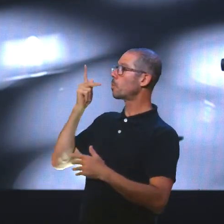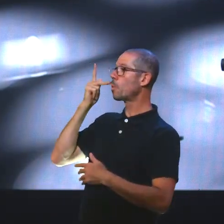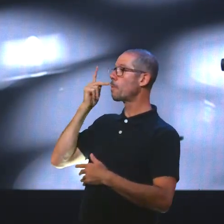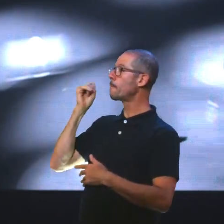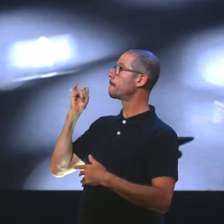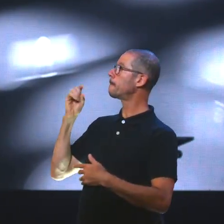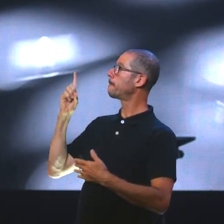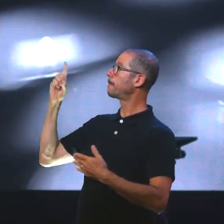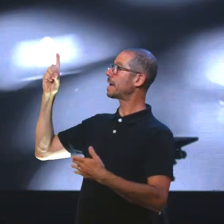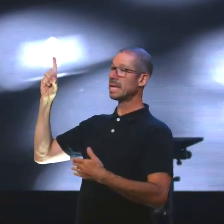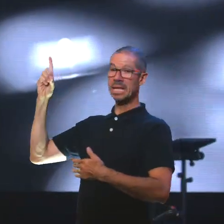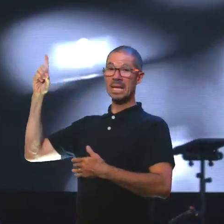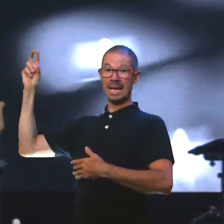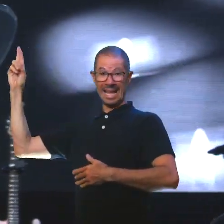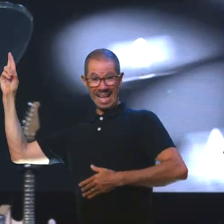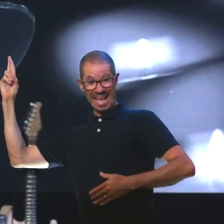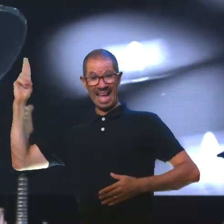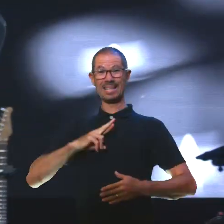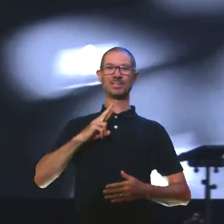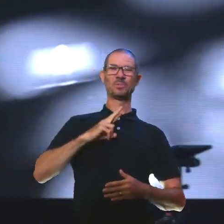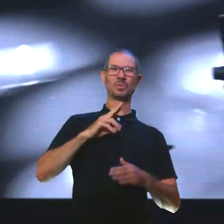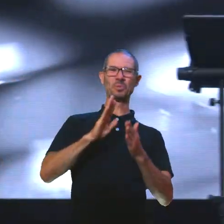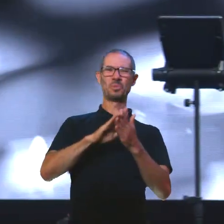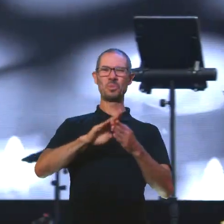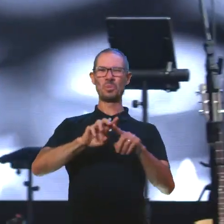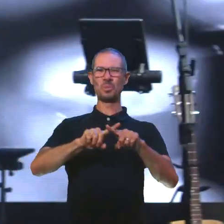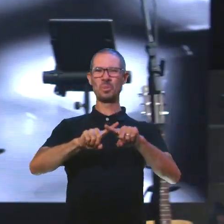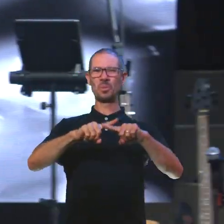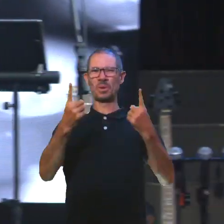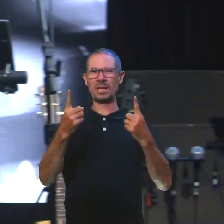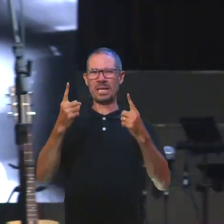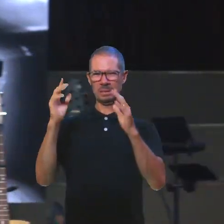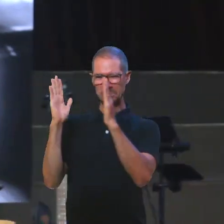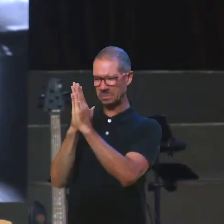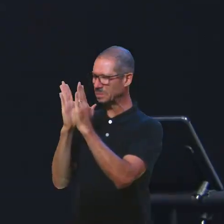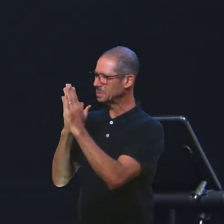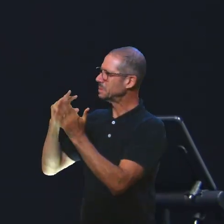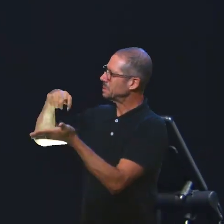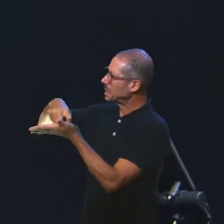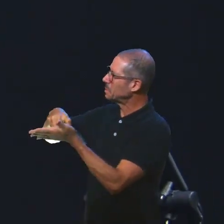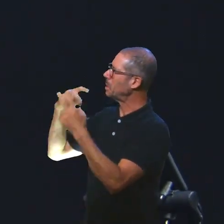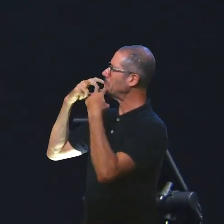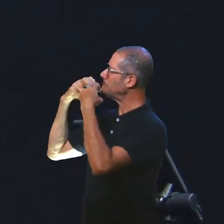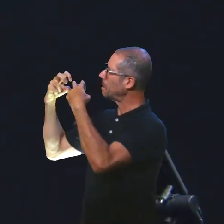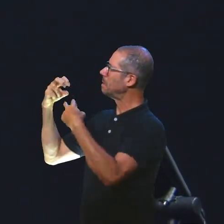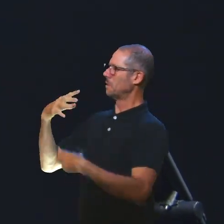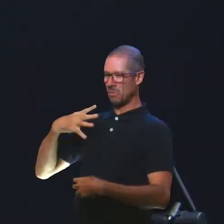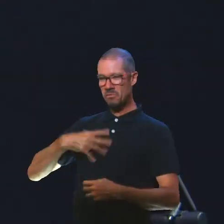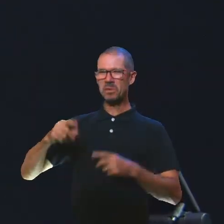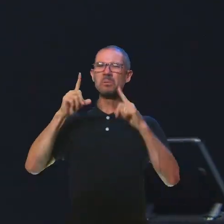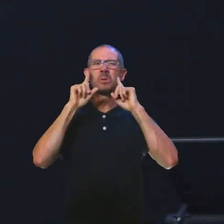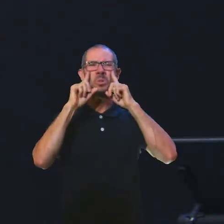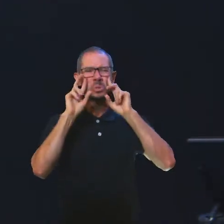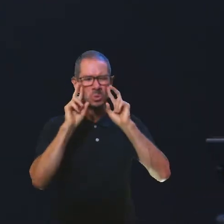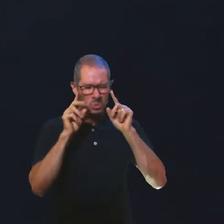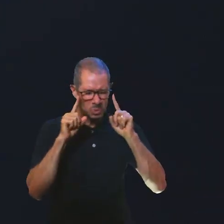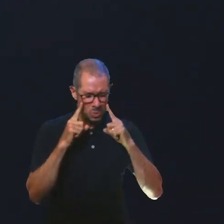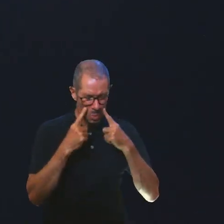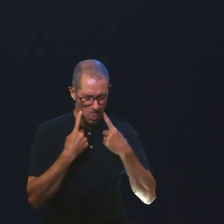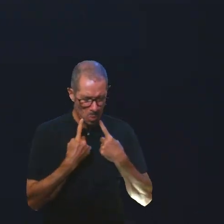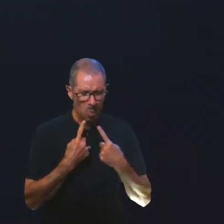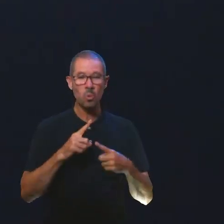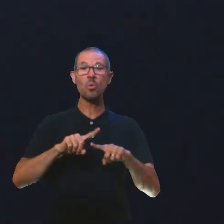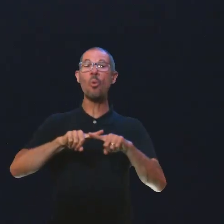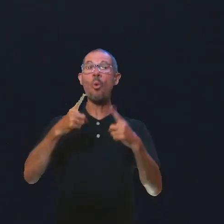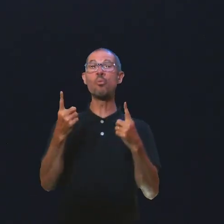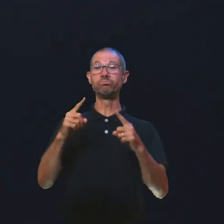pai imediatamente responde, porque um pai responde o clamor do seu filho, seja através de um choro, seja através,